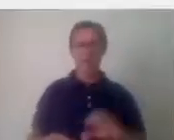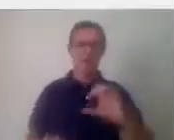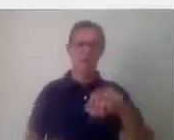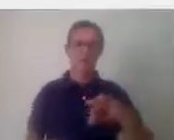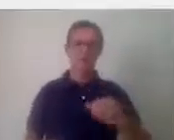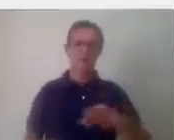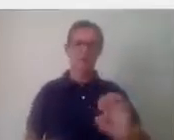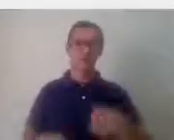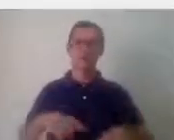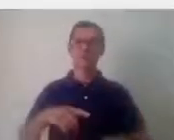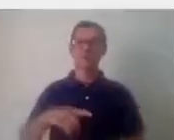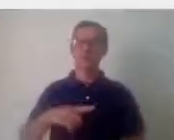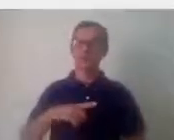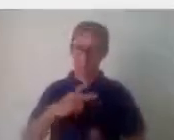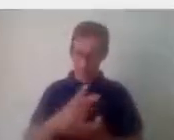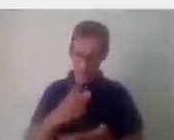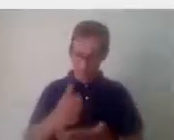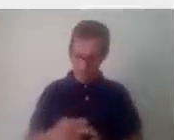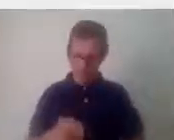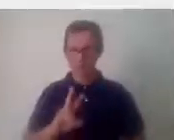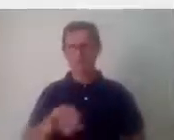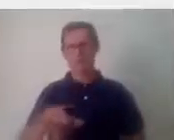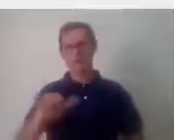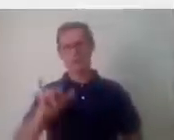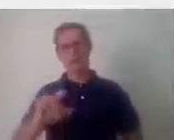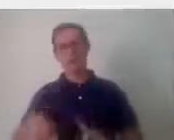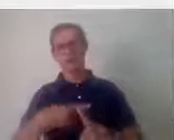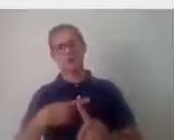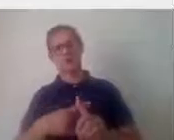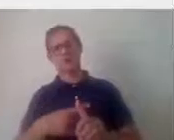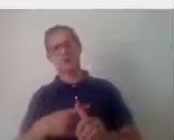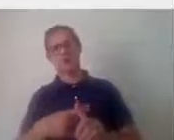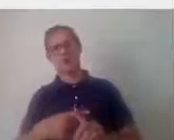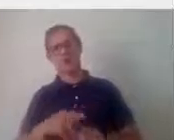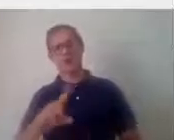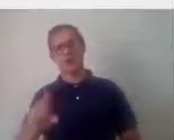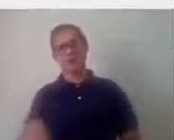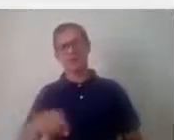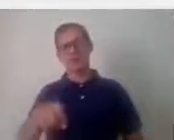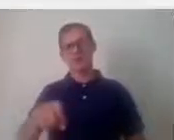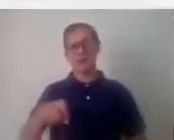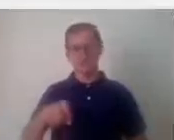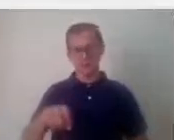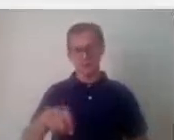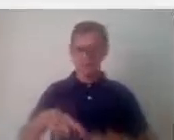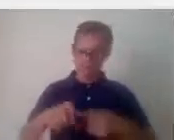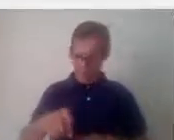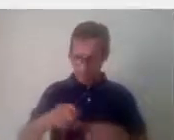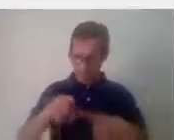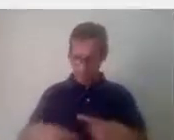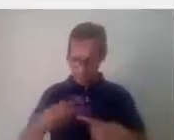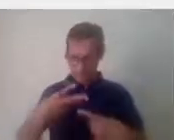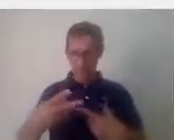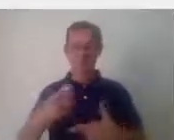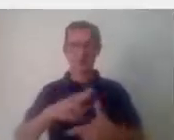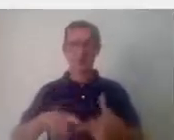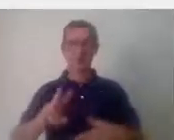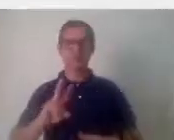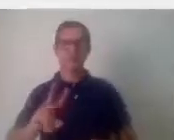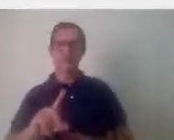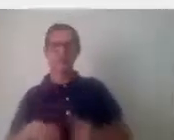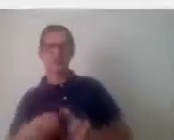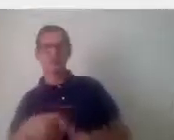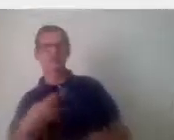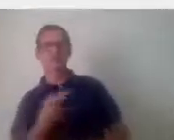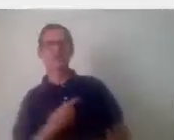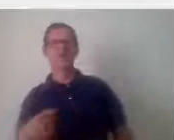constante, então a gente repete o 2y, vezes a integral de x, que é x ao quadrado sobre 2. Depois a